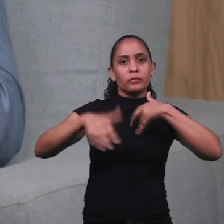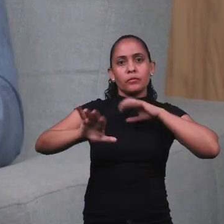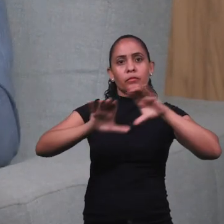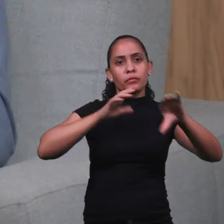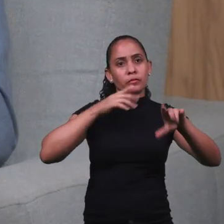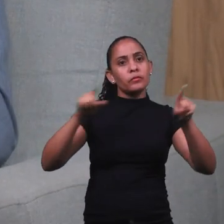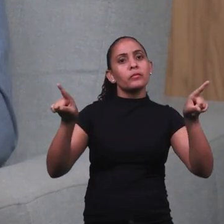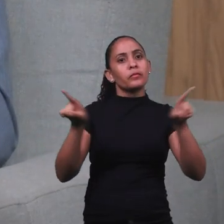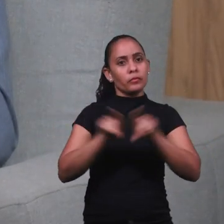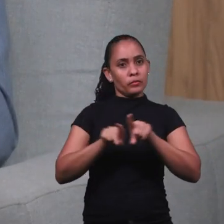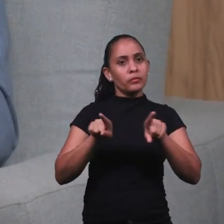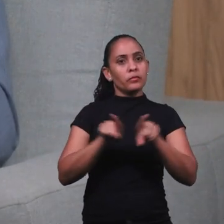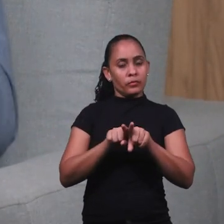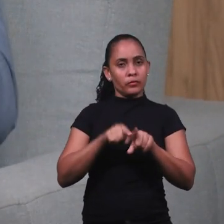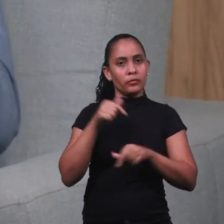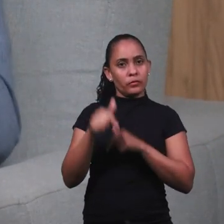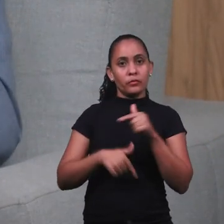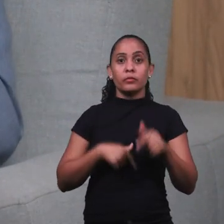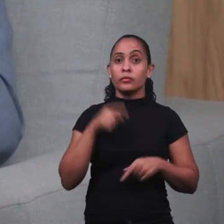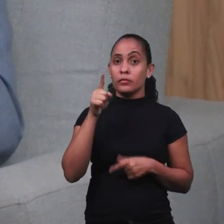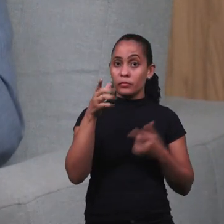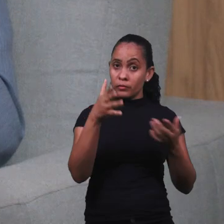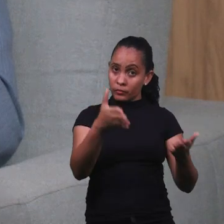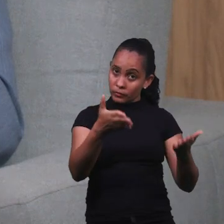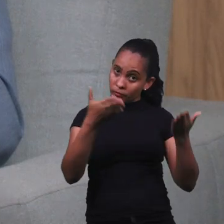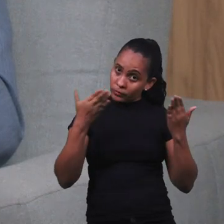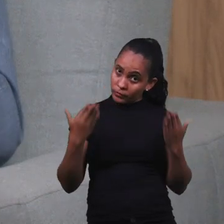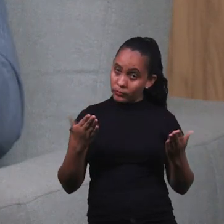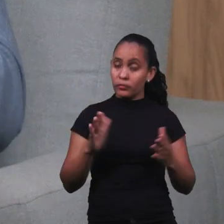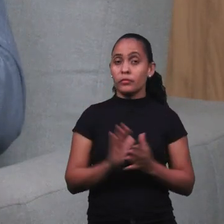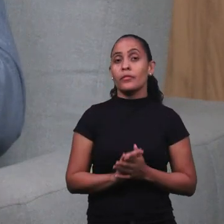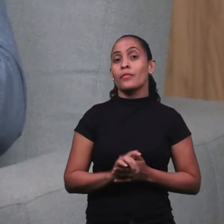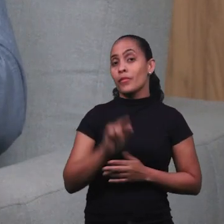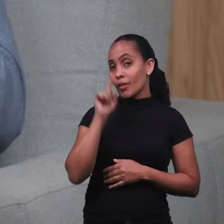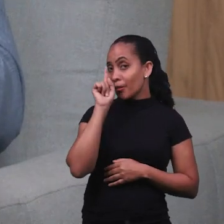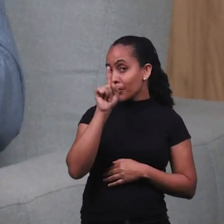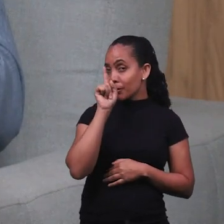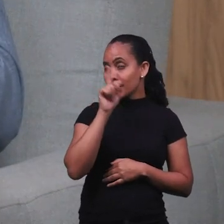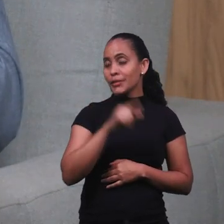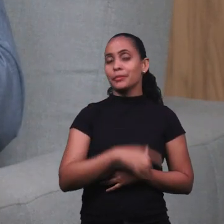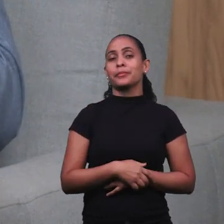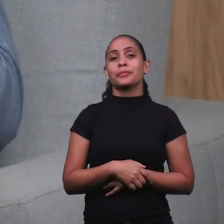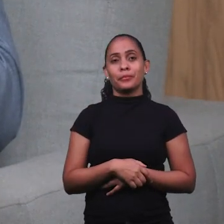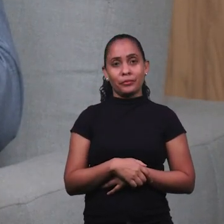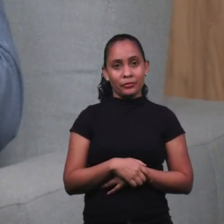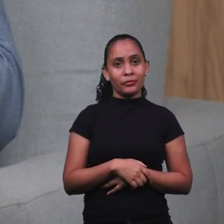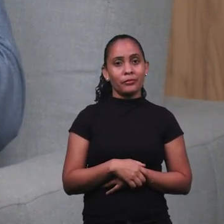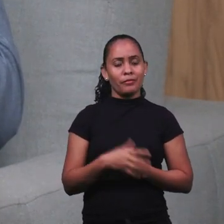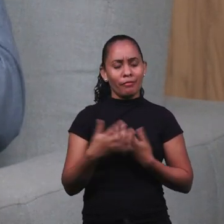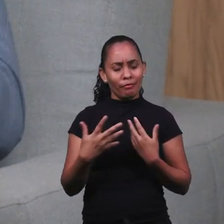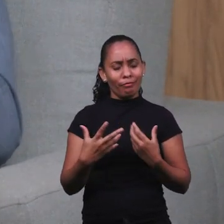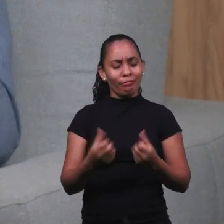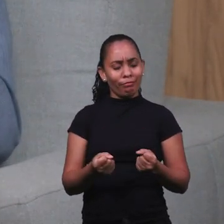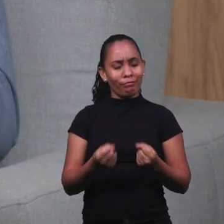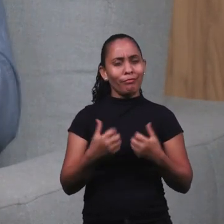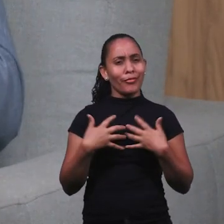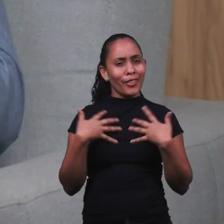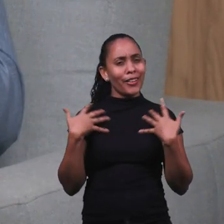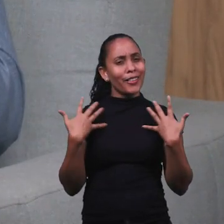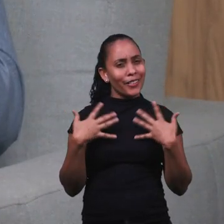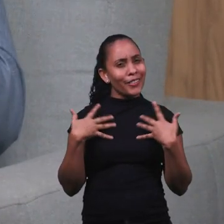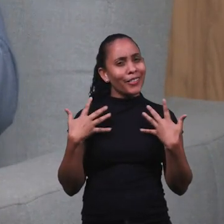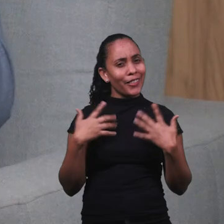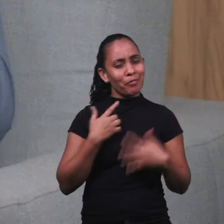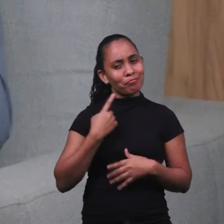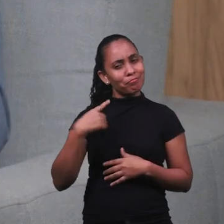da instrumentalidade. Então, quando você receber um convite, você receba-o com alegria, o convite